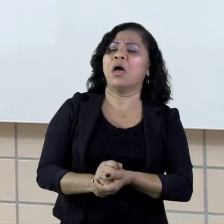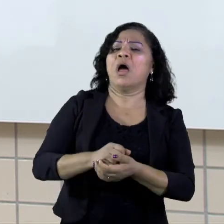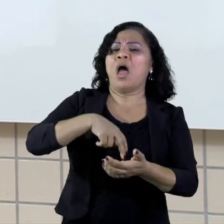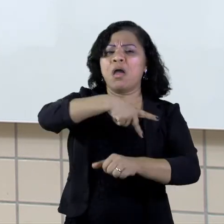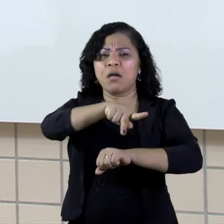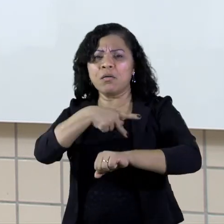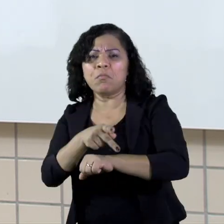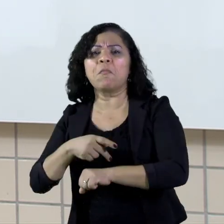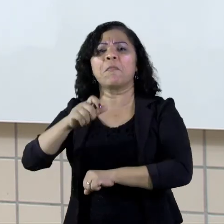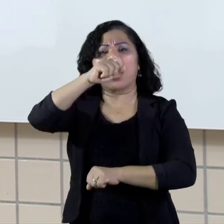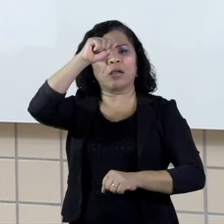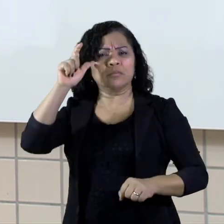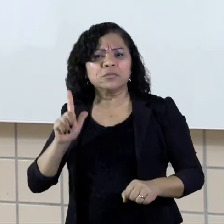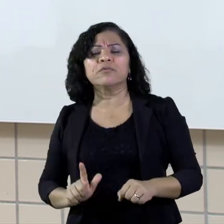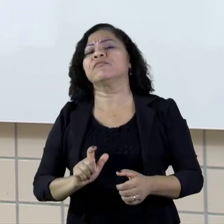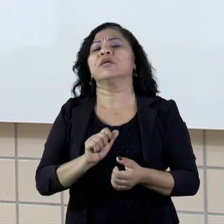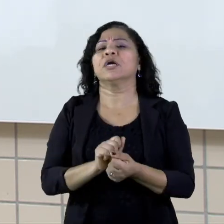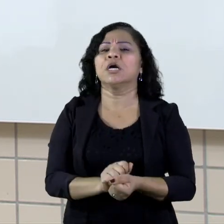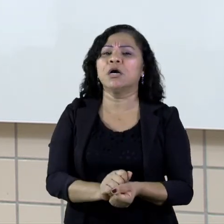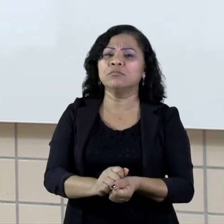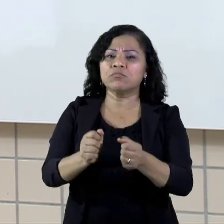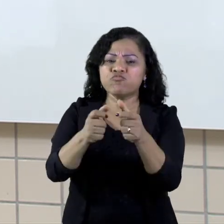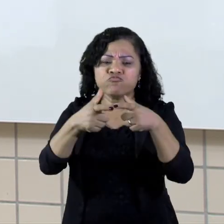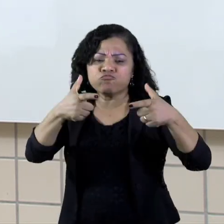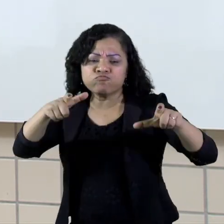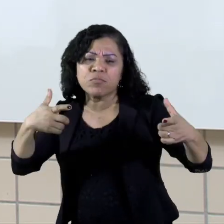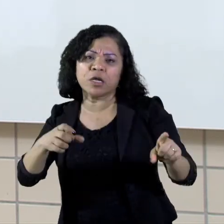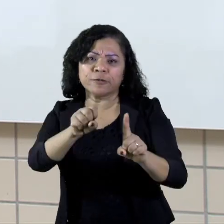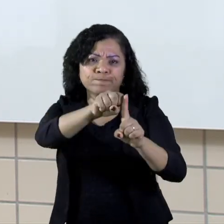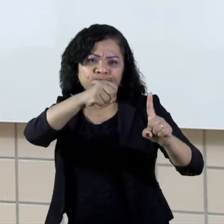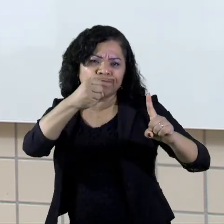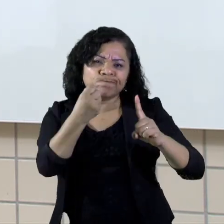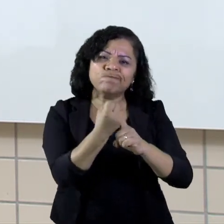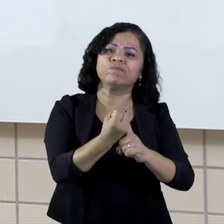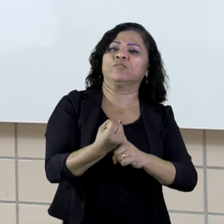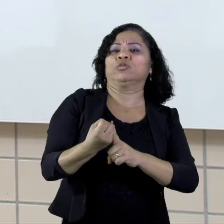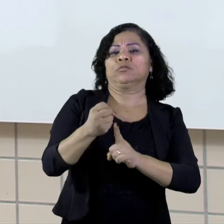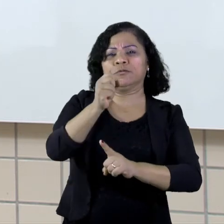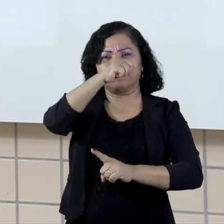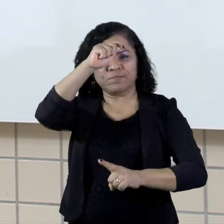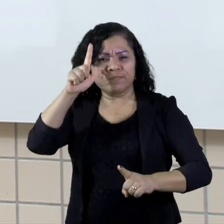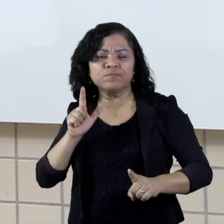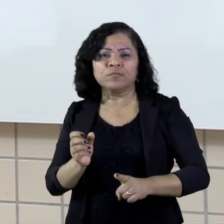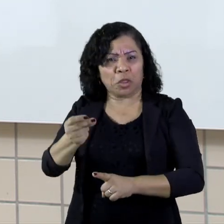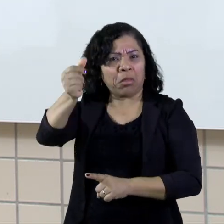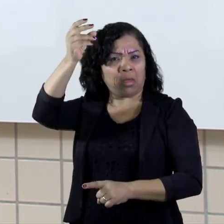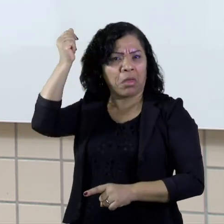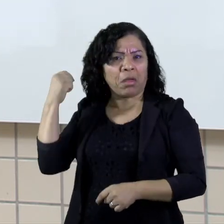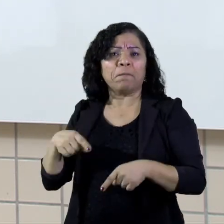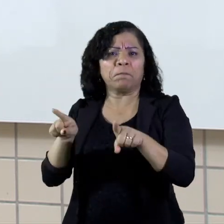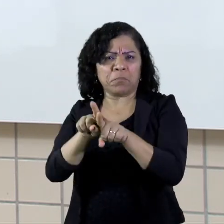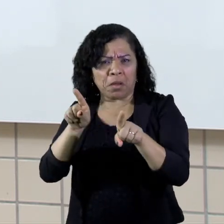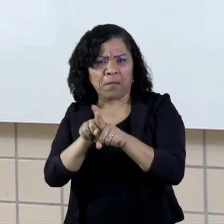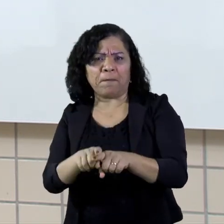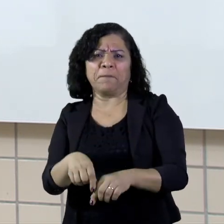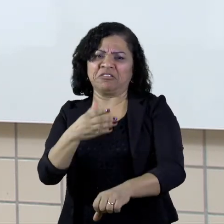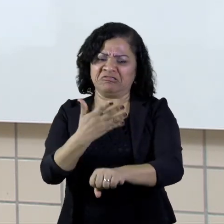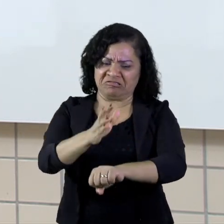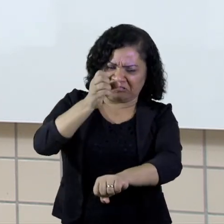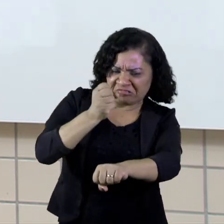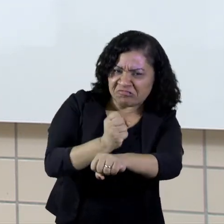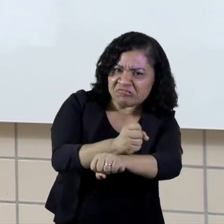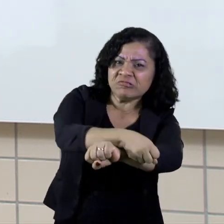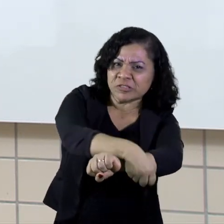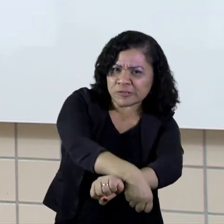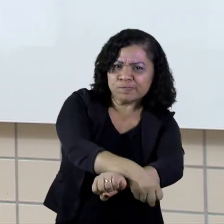que foi uma grande sociedade africana do passado, também praticou a escravidão. E a escravidão do Egito era uma